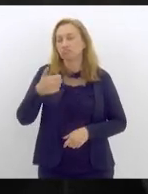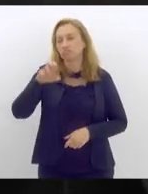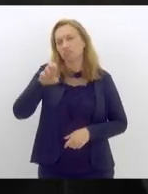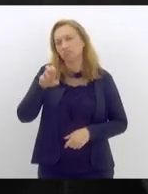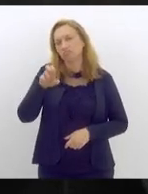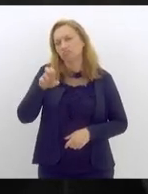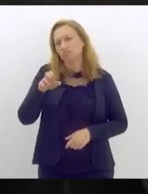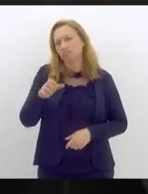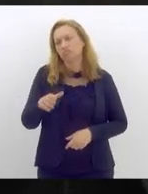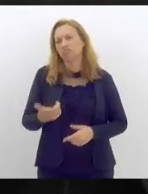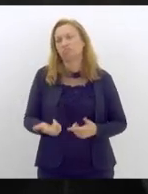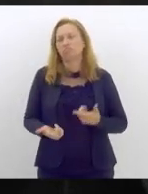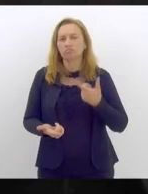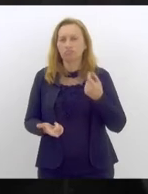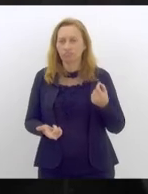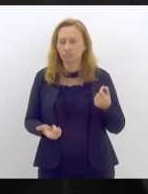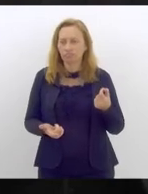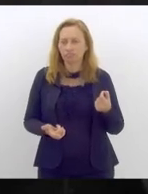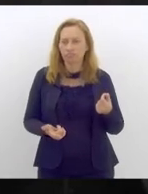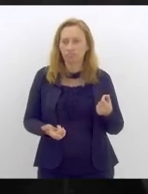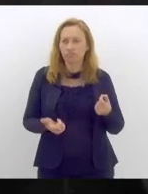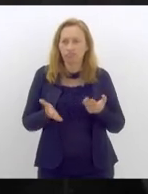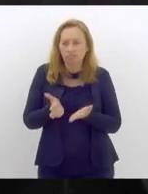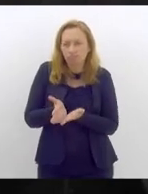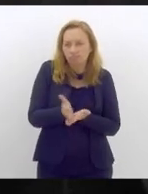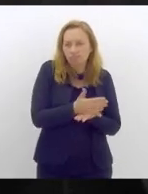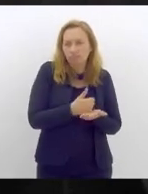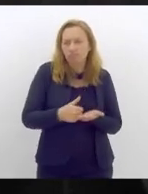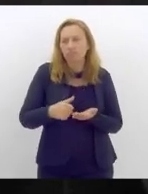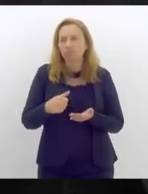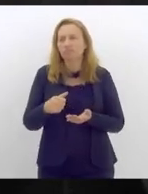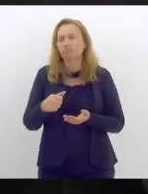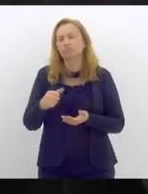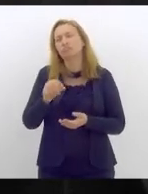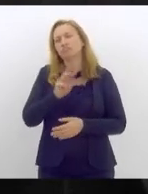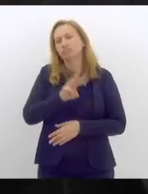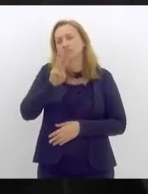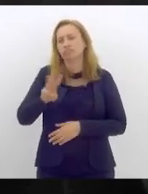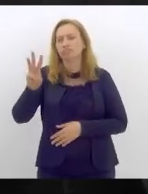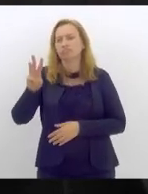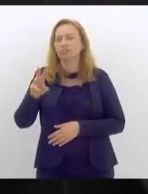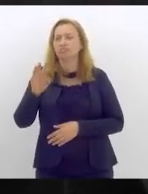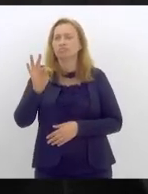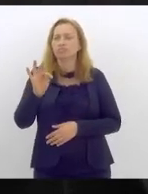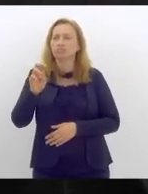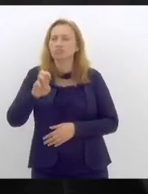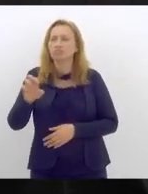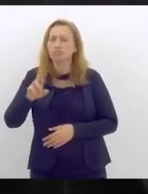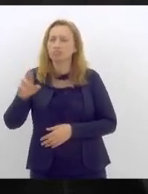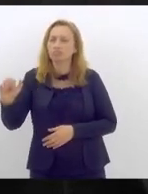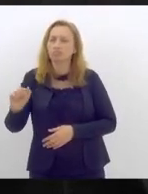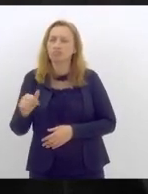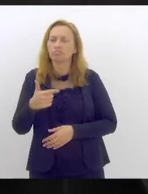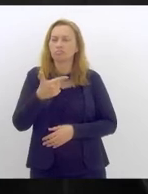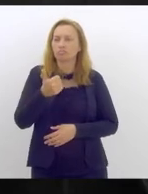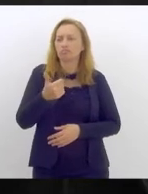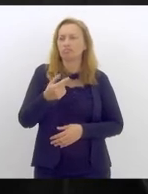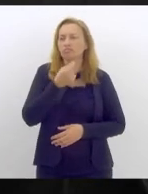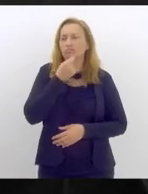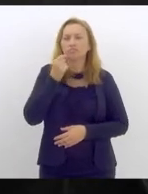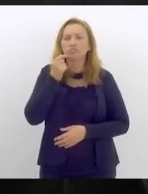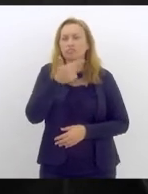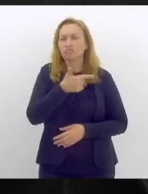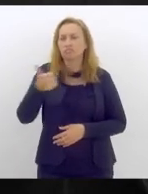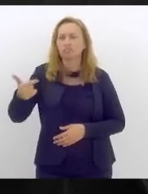dos 20 casos apurados pela reportagem do site Terra reportagem de 12 de setembro de 2022 de um total